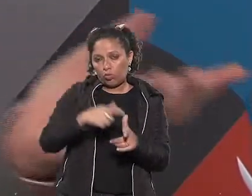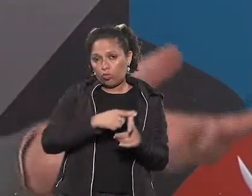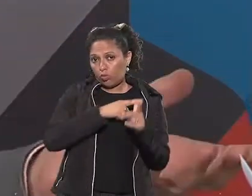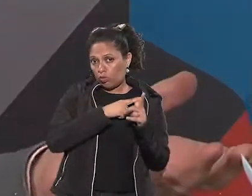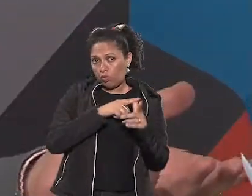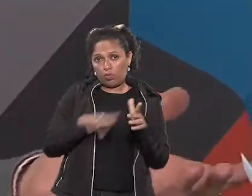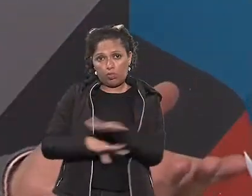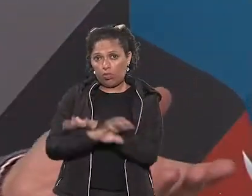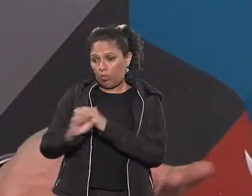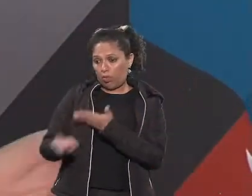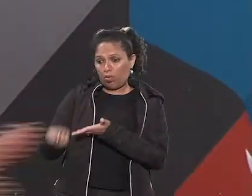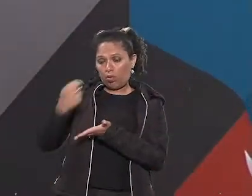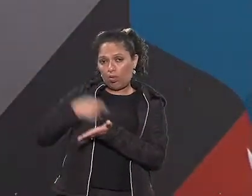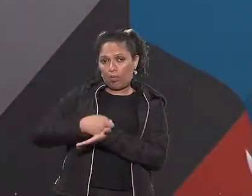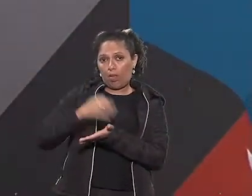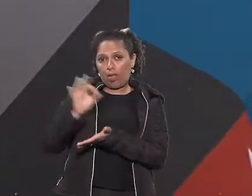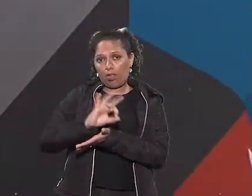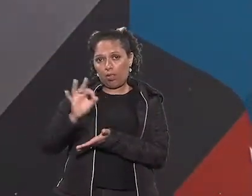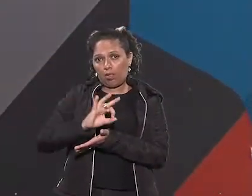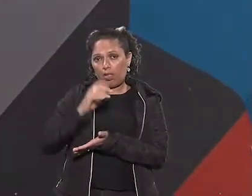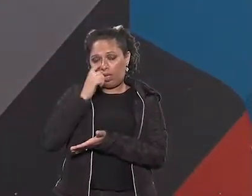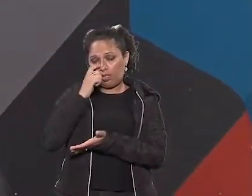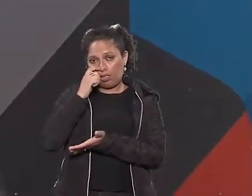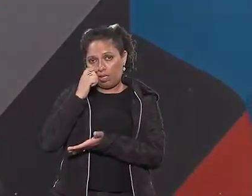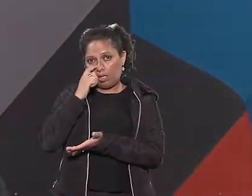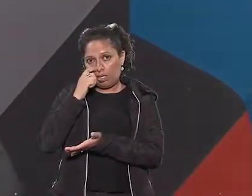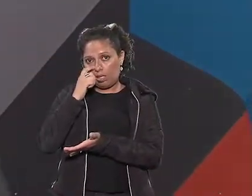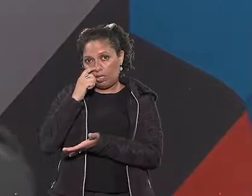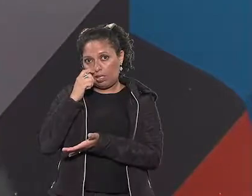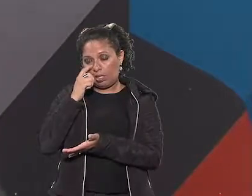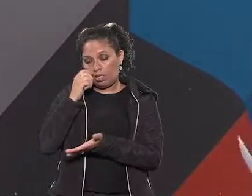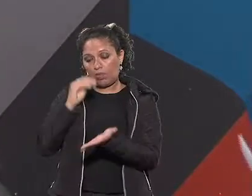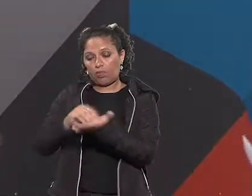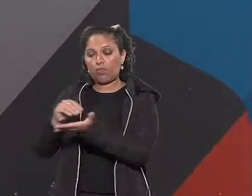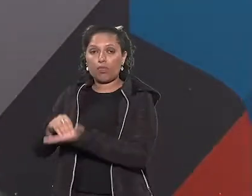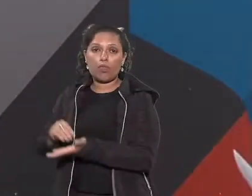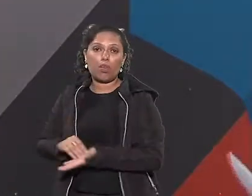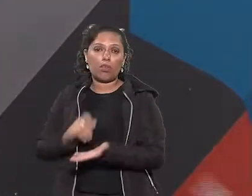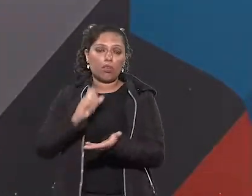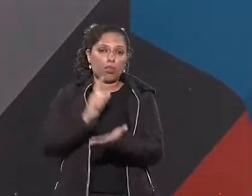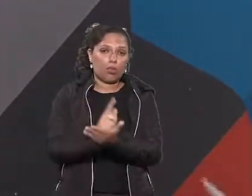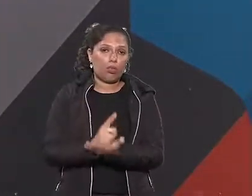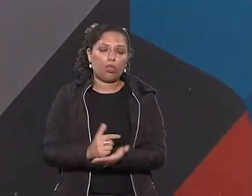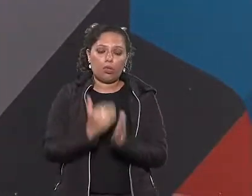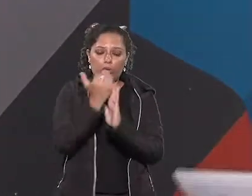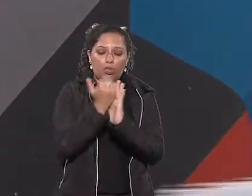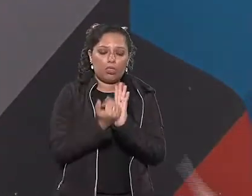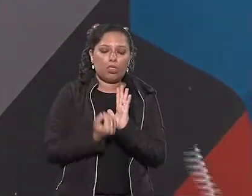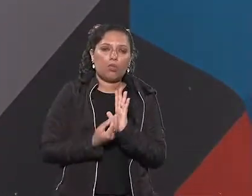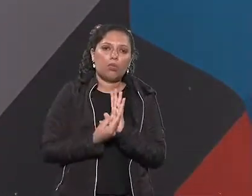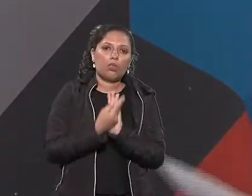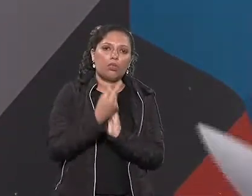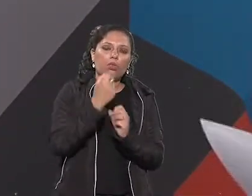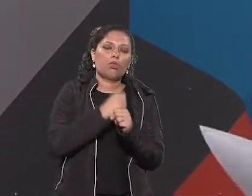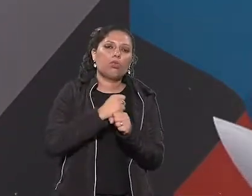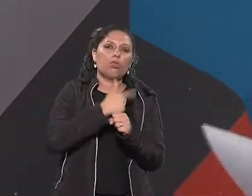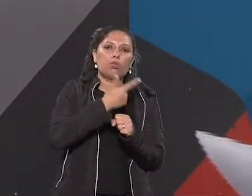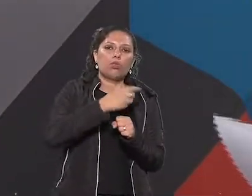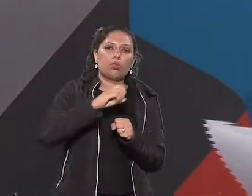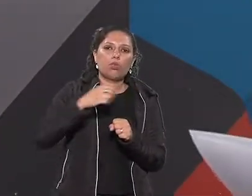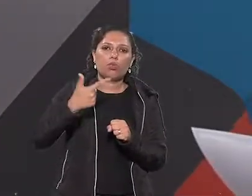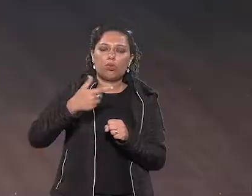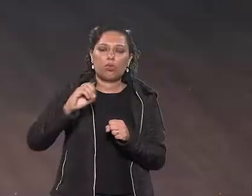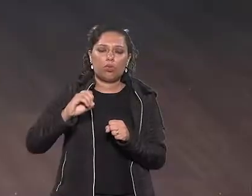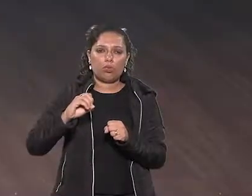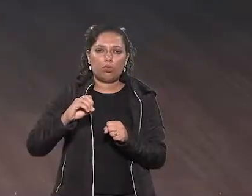de fornecedores, né? Chama-se tecnicamente de restos a pagar. O orçamento de 2020